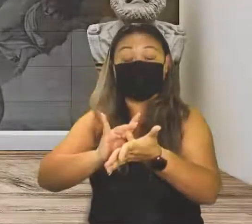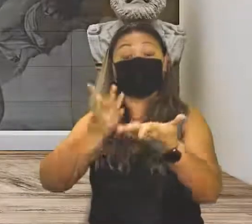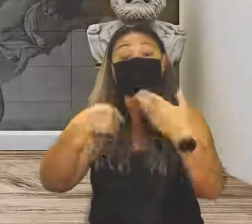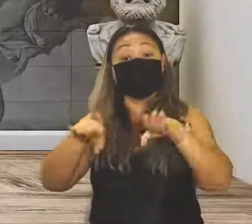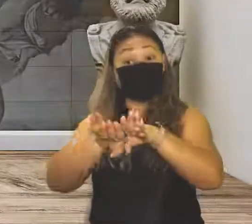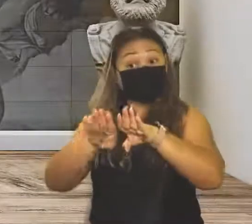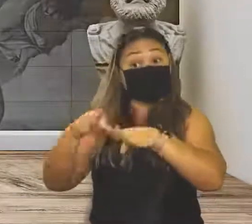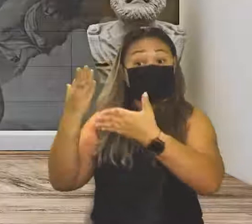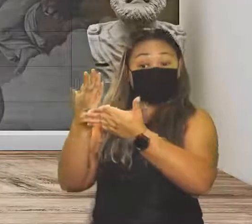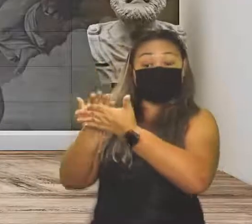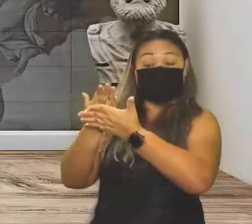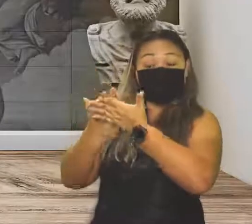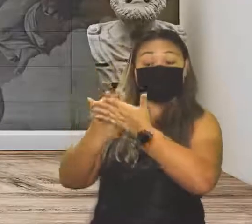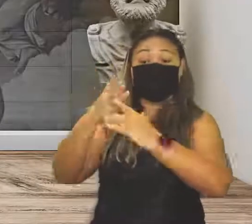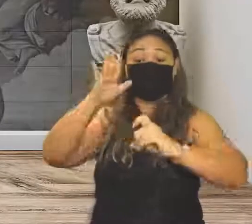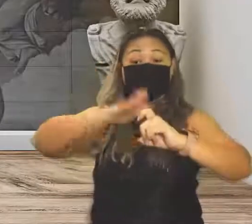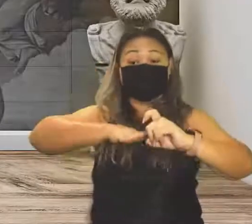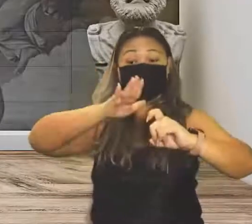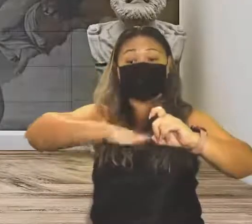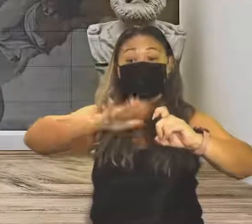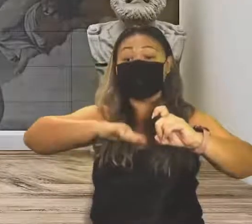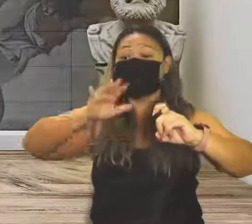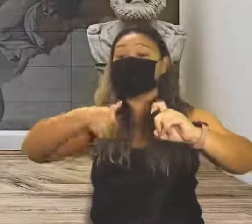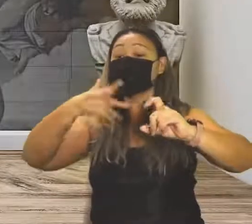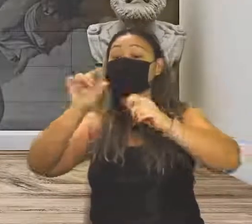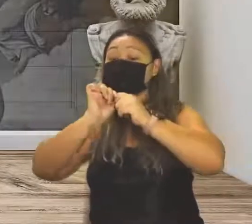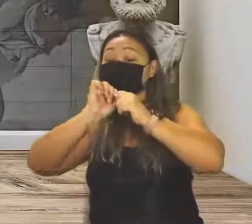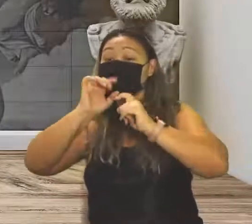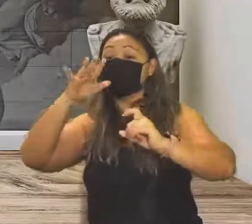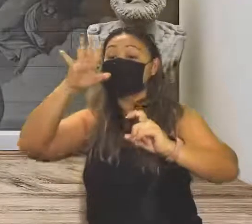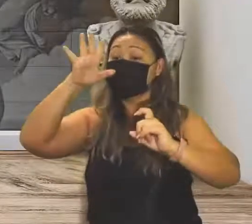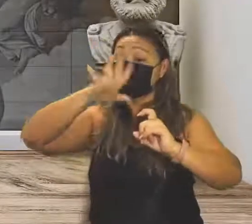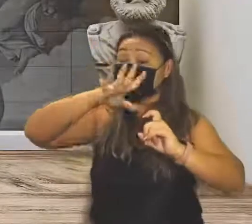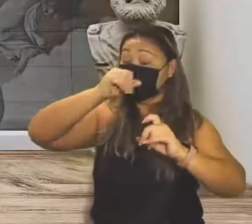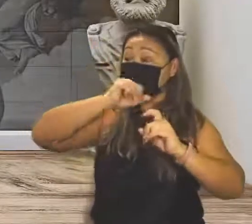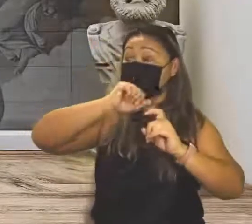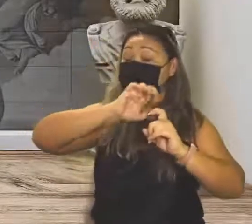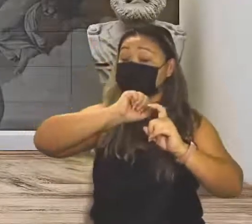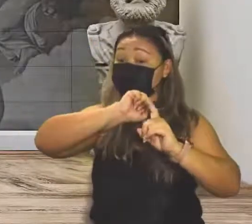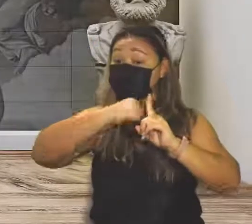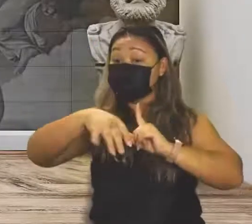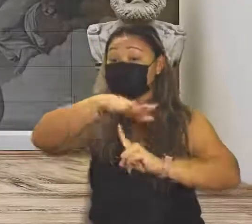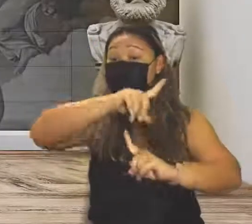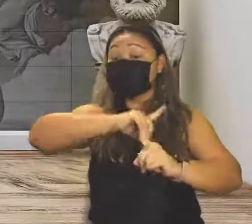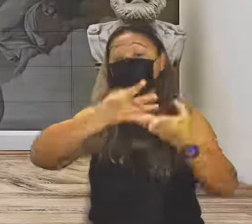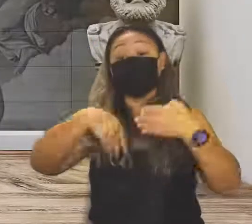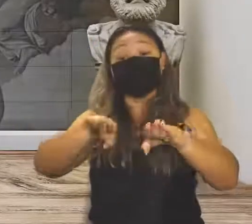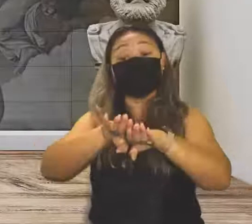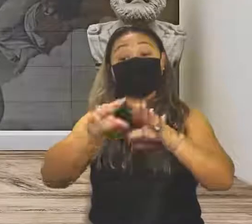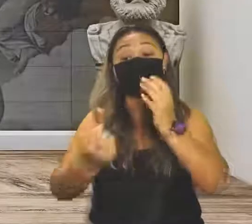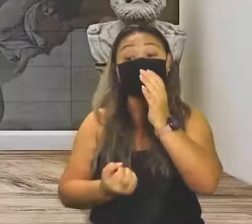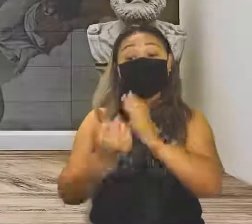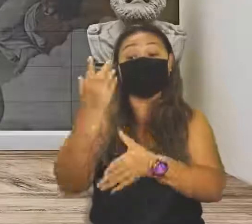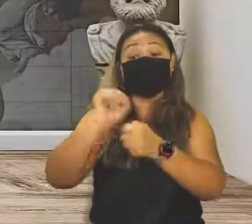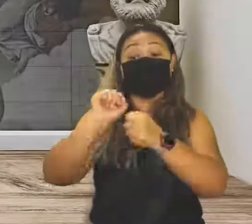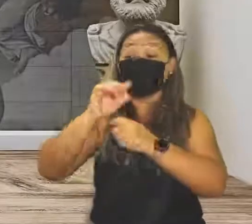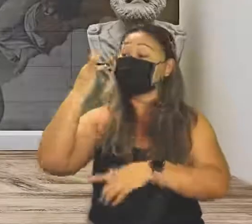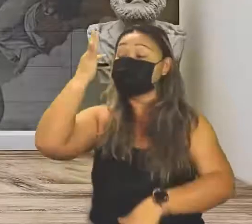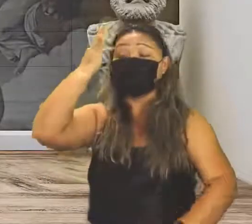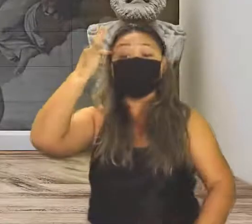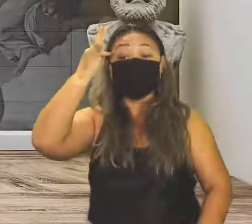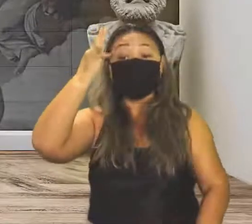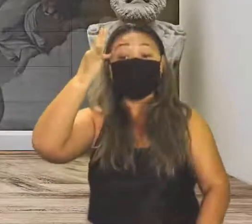também nas aulas anteriores sobre os mitos, a influência do mito na sociedade e também o surgimento da